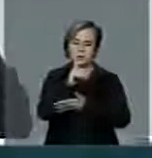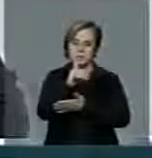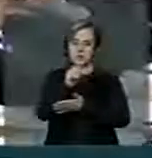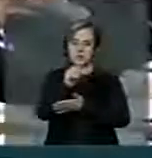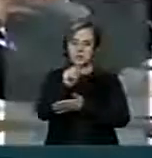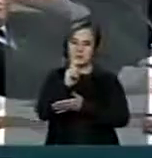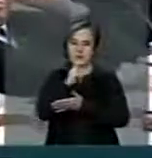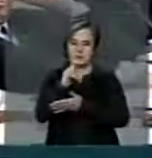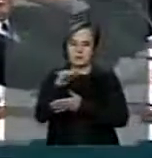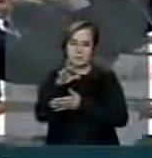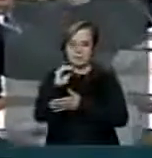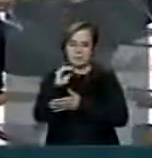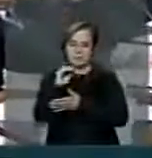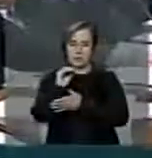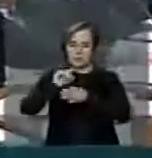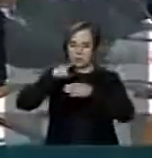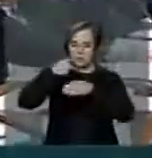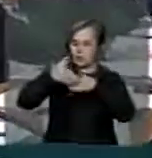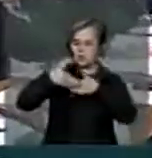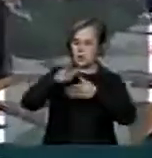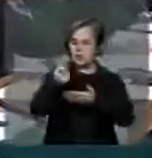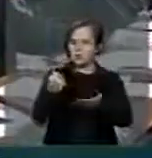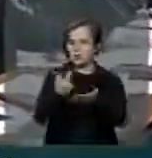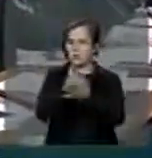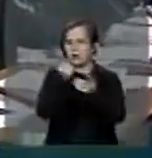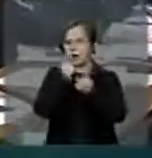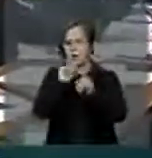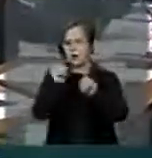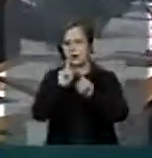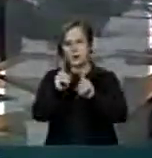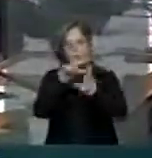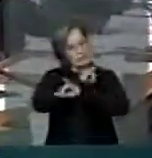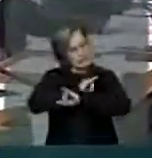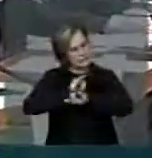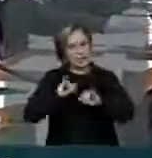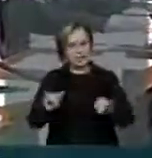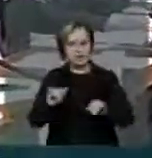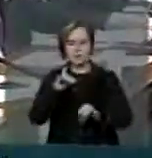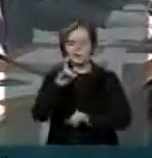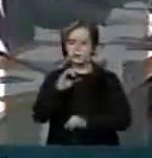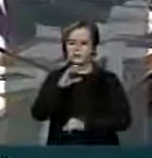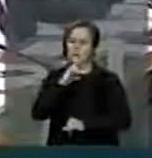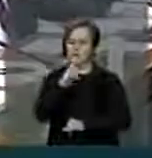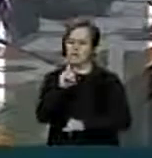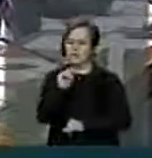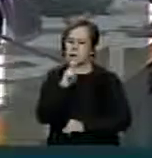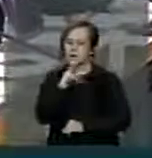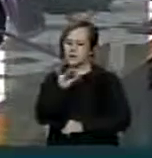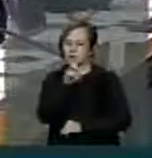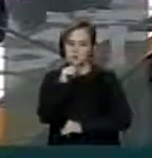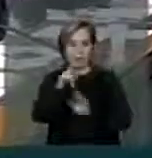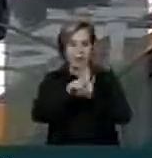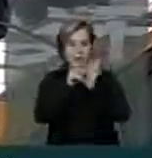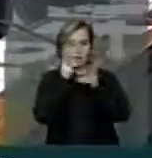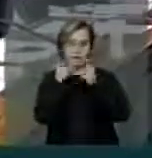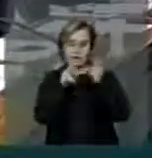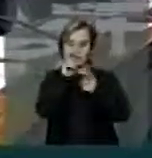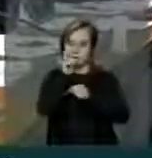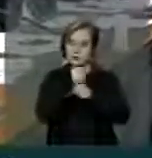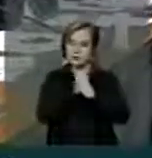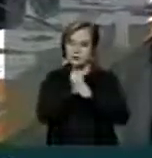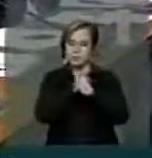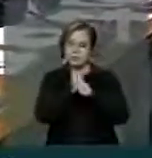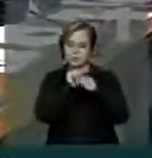será cobrado, deputado. É declaratório. Emitiu o recibo, a lei diz, em 5 anos, emitiu o